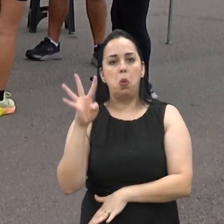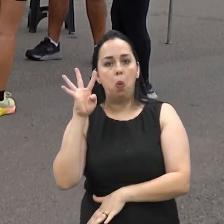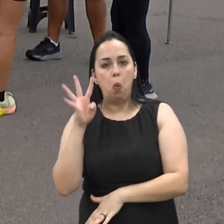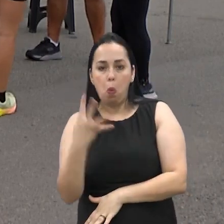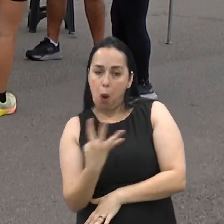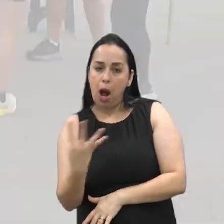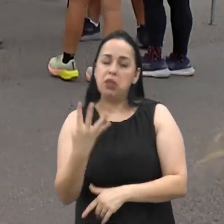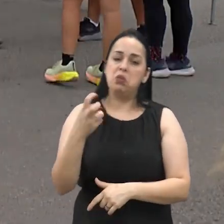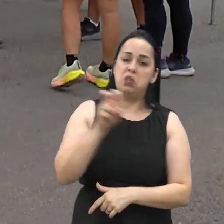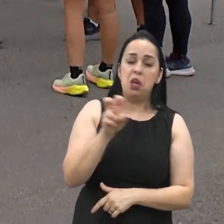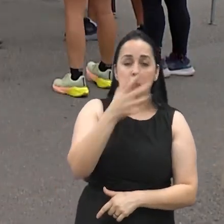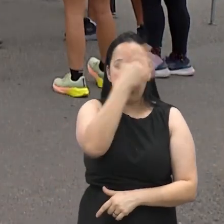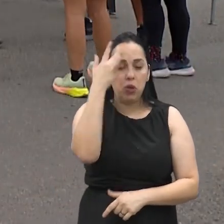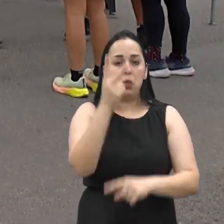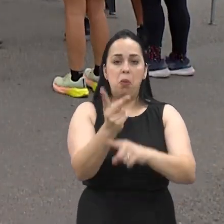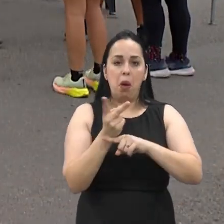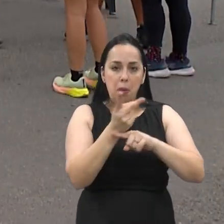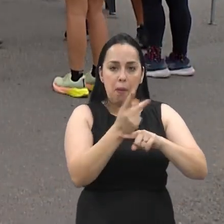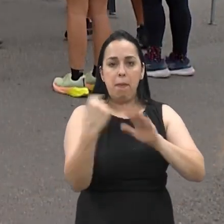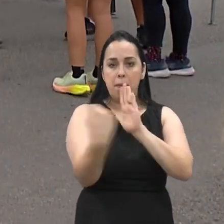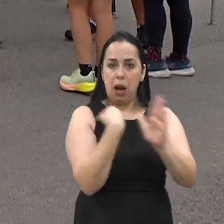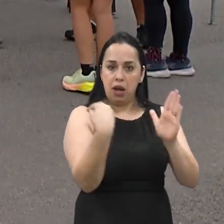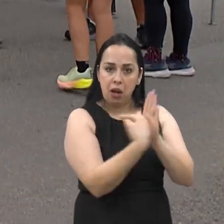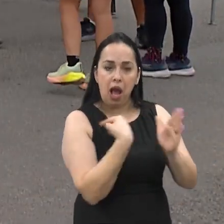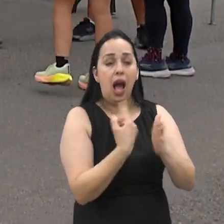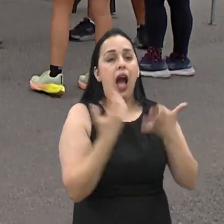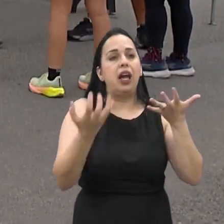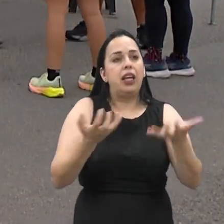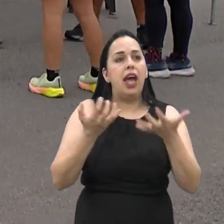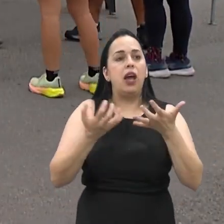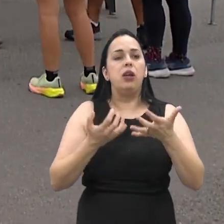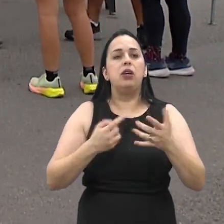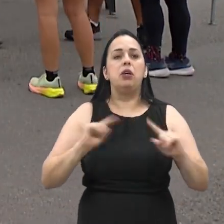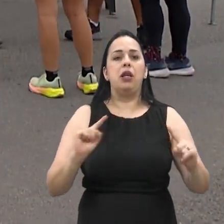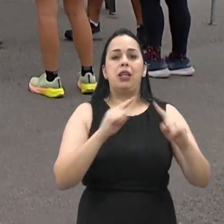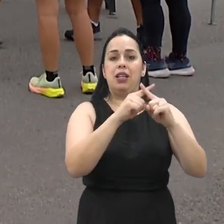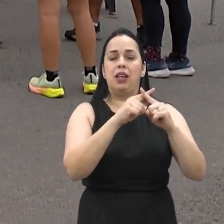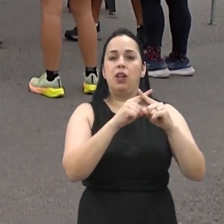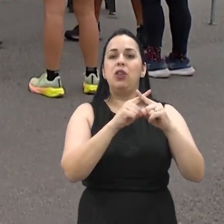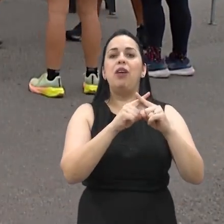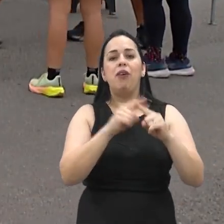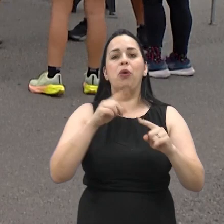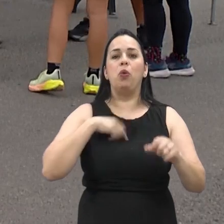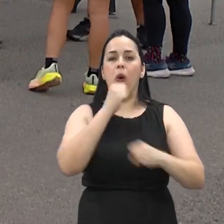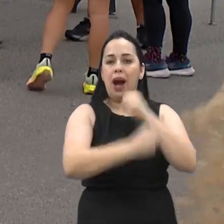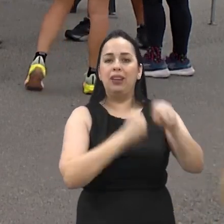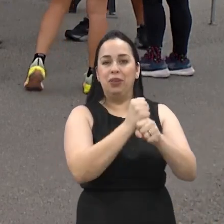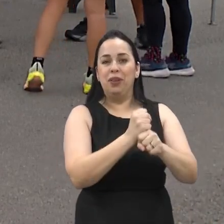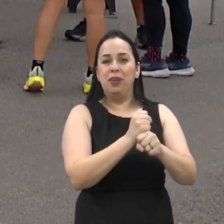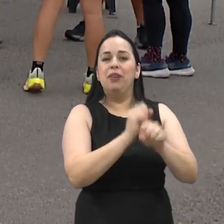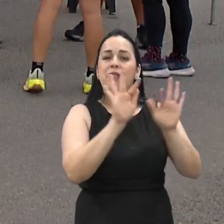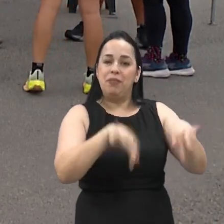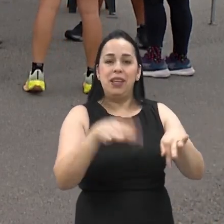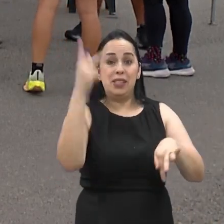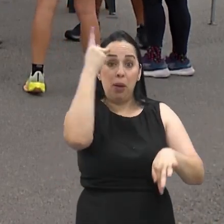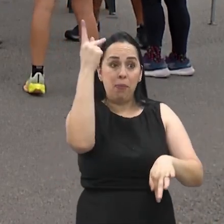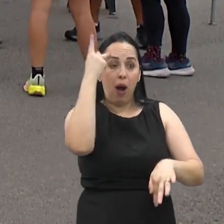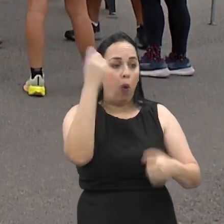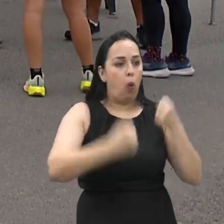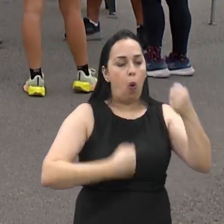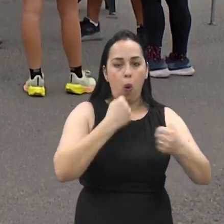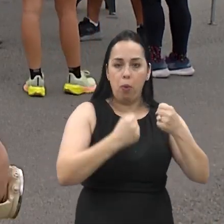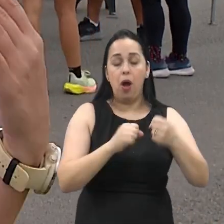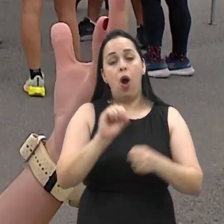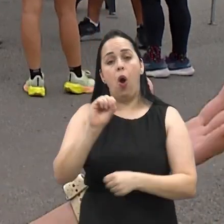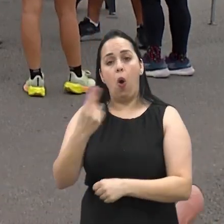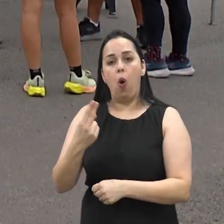pessoas procurando. Tem gente que procura a gente para uma prova-alvo. Eu quero correr a prova da São Silvestre, que agora é final do ano. Tem gente que quer melhorar